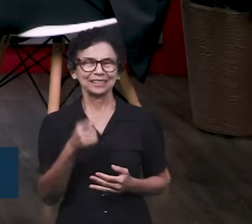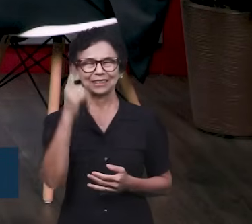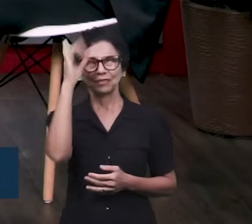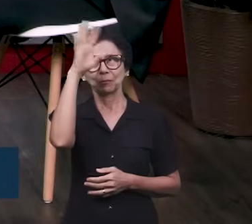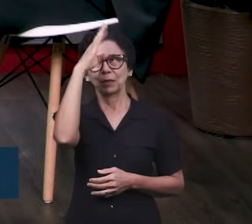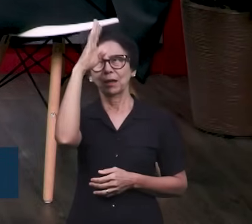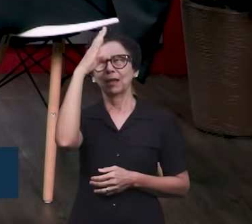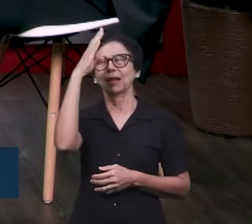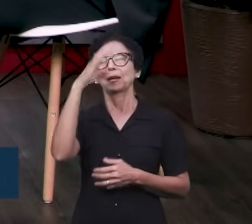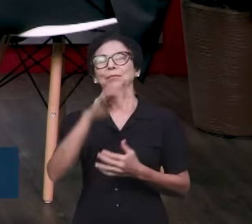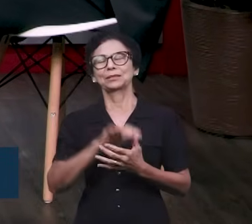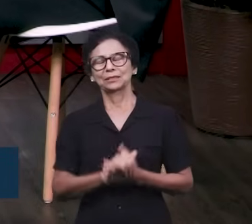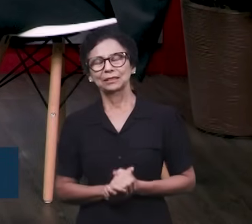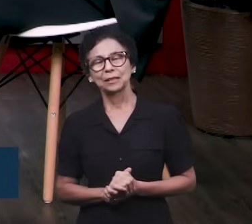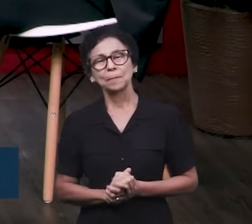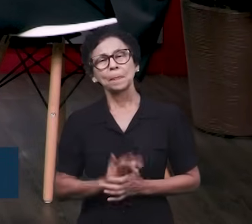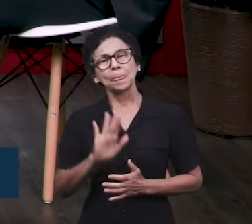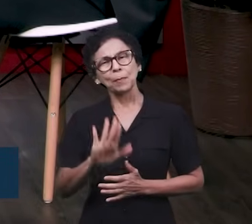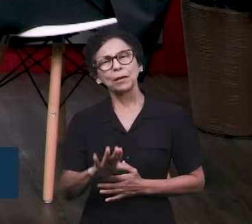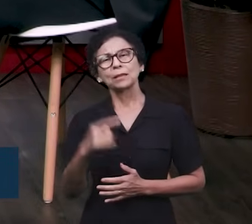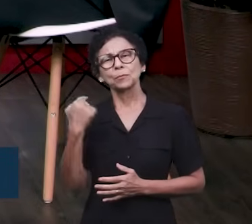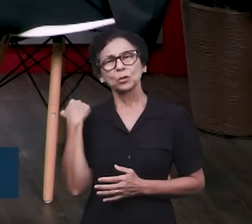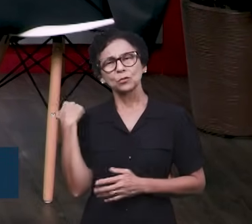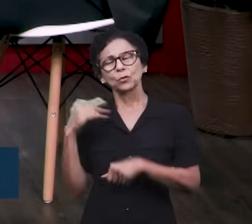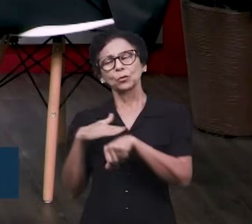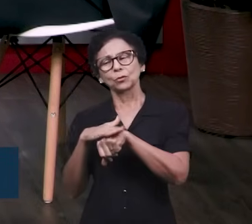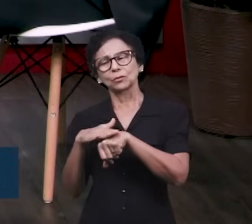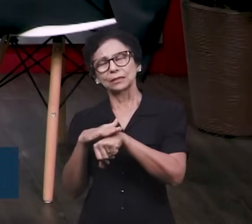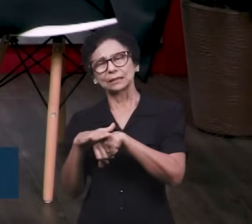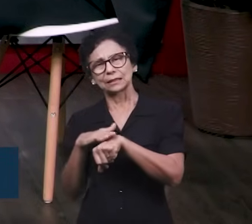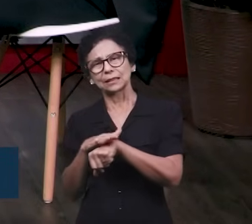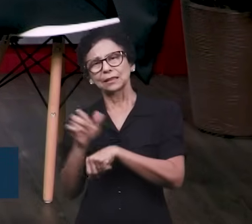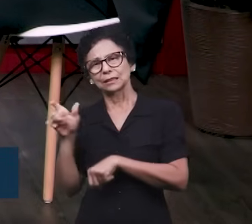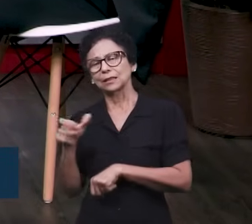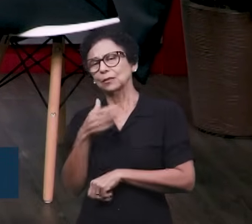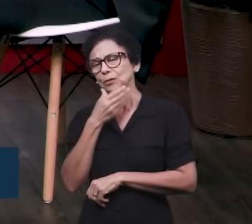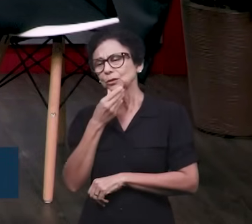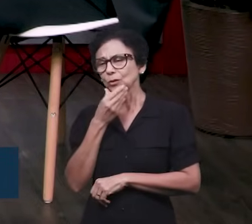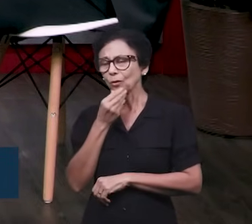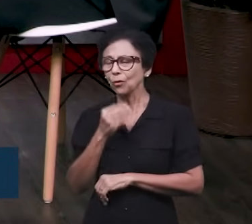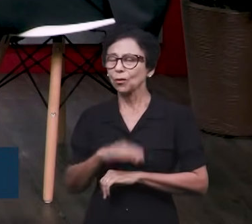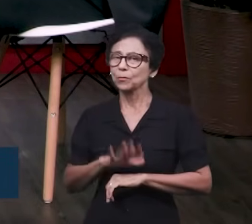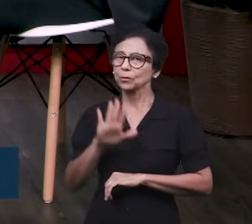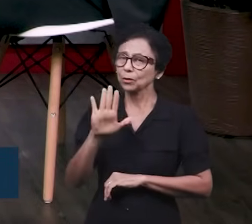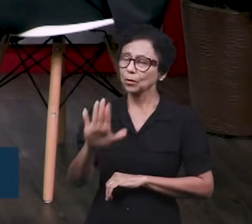que a operação ali tratava de um casamento, né? O Jesus presente,